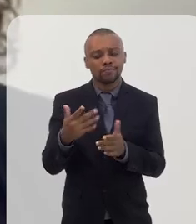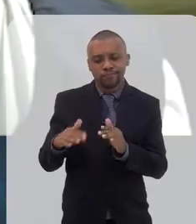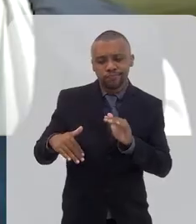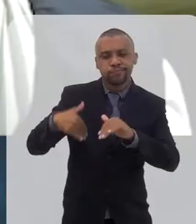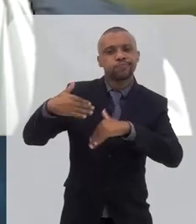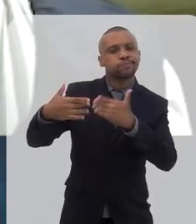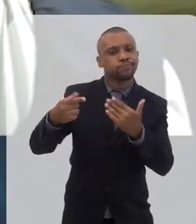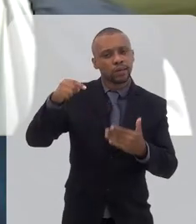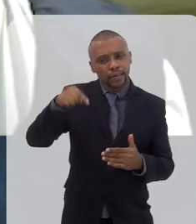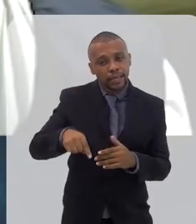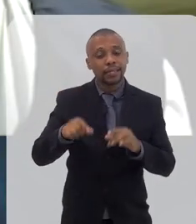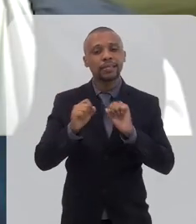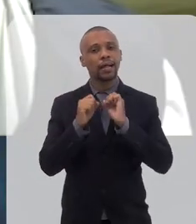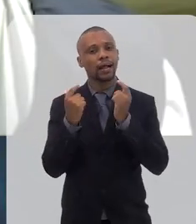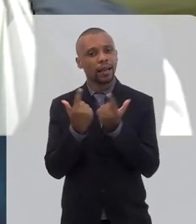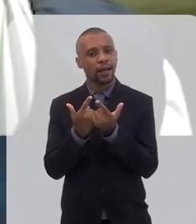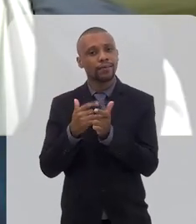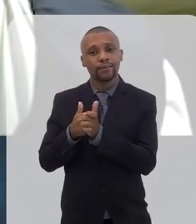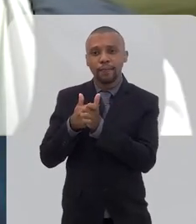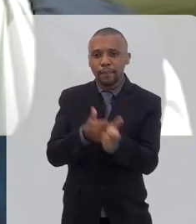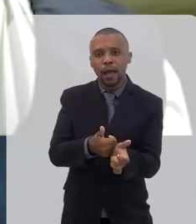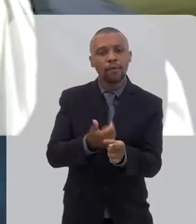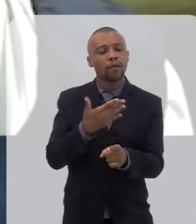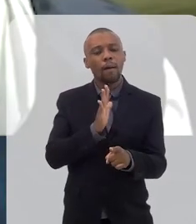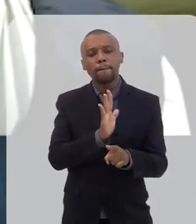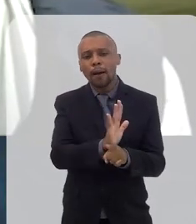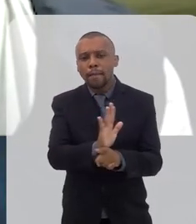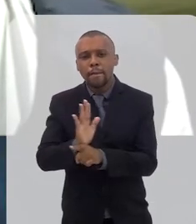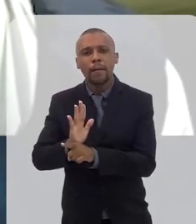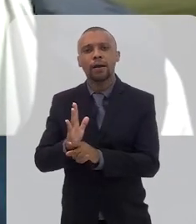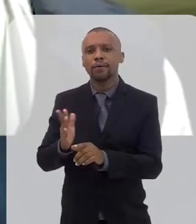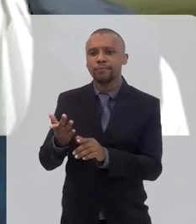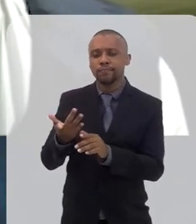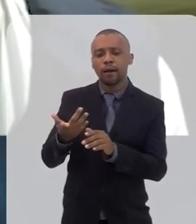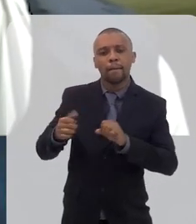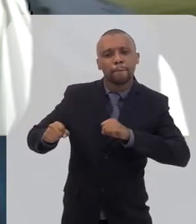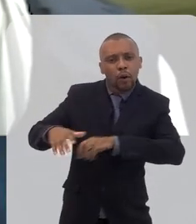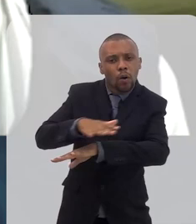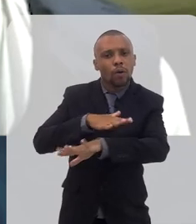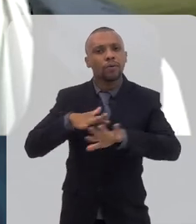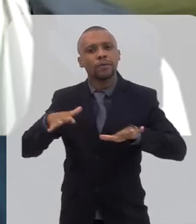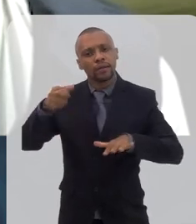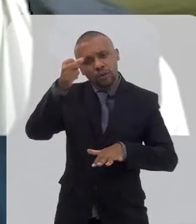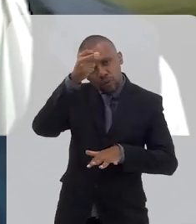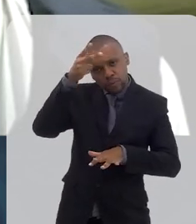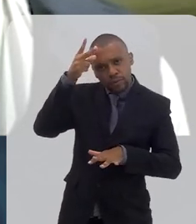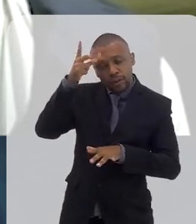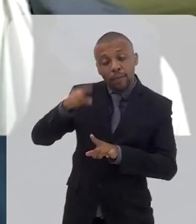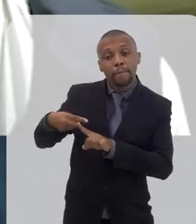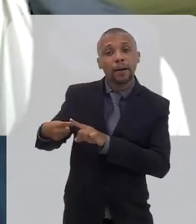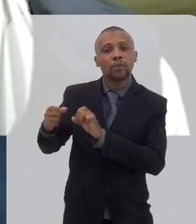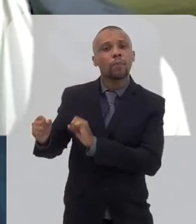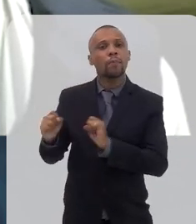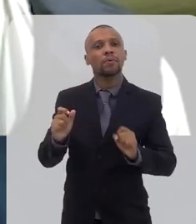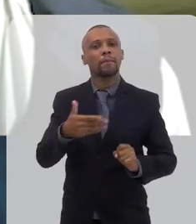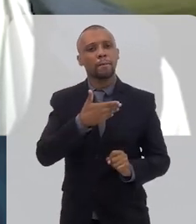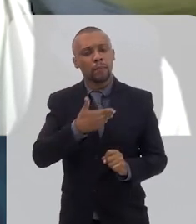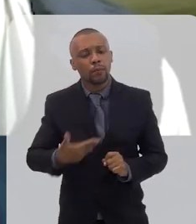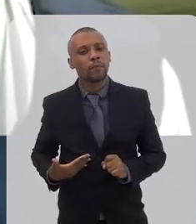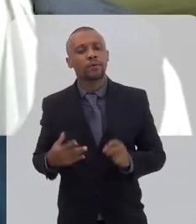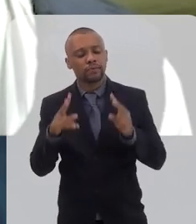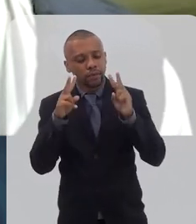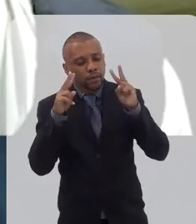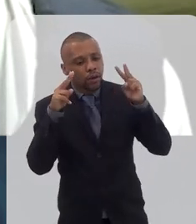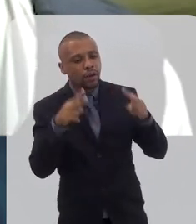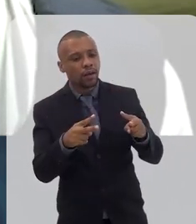de Desenvolvimento aqui da Assembleia Legislativa de perto, sempre contribuindo aí para a mobilização dos municípios, e do poder